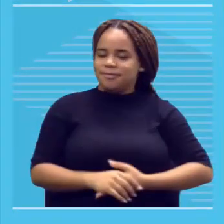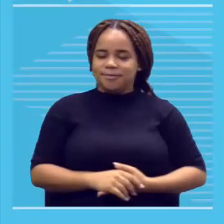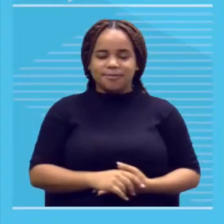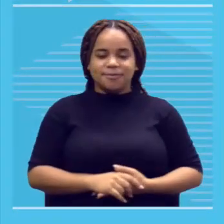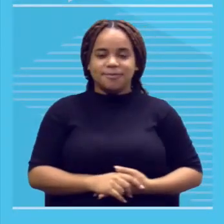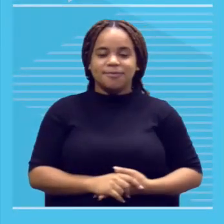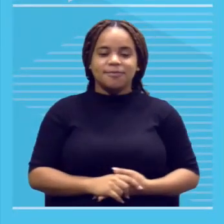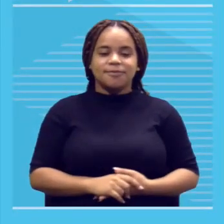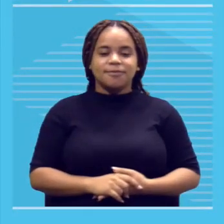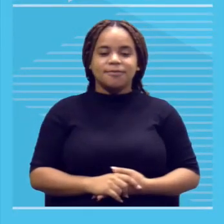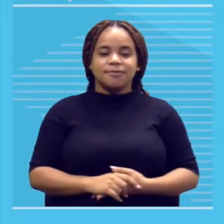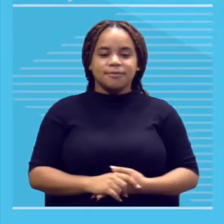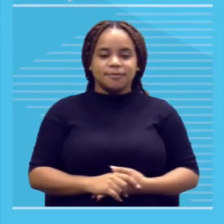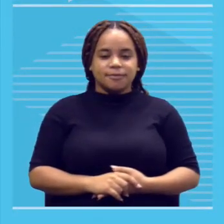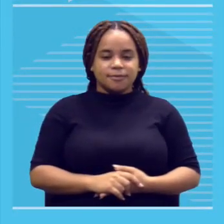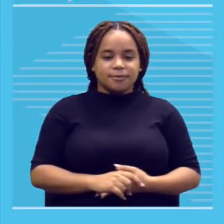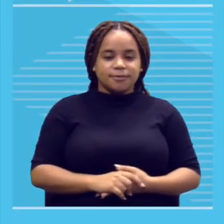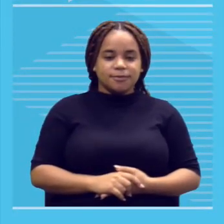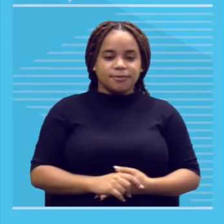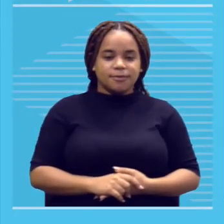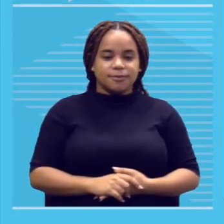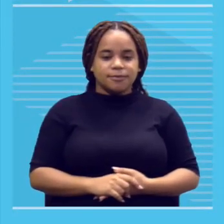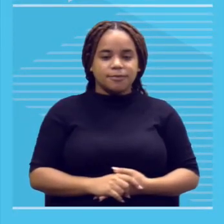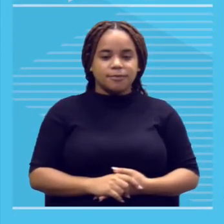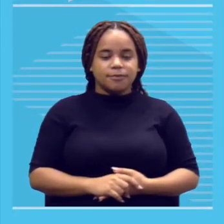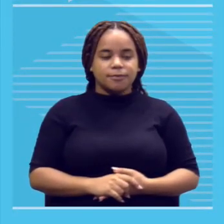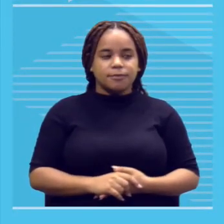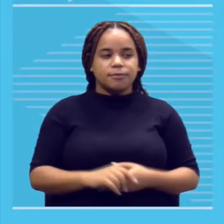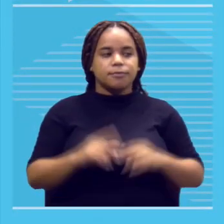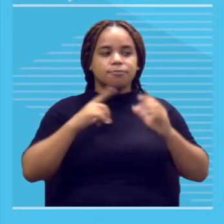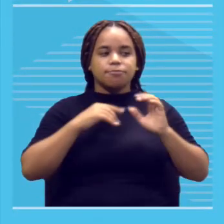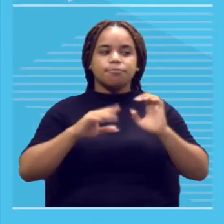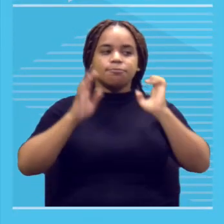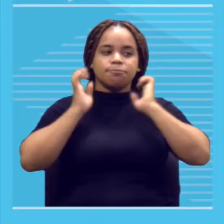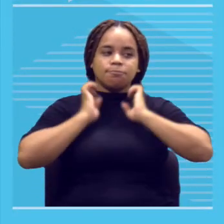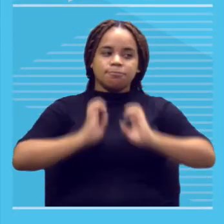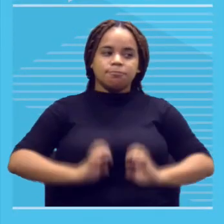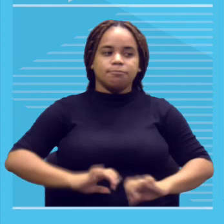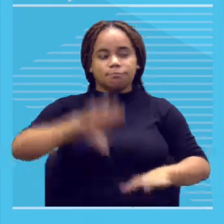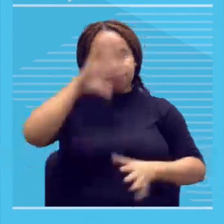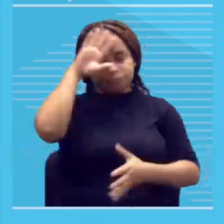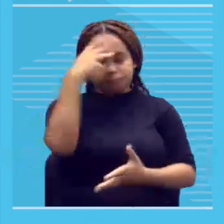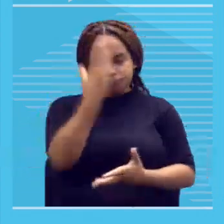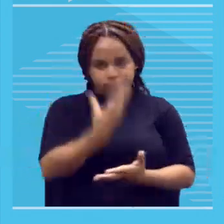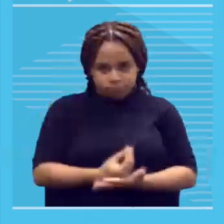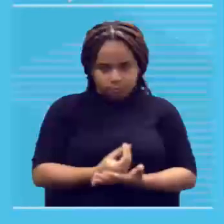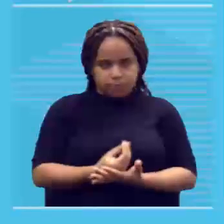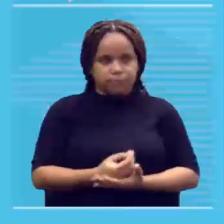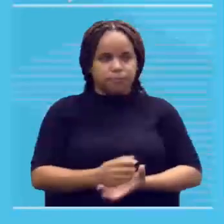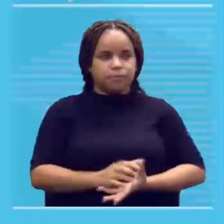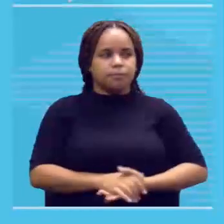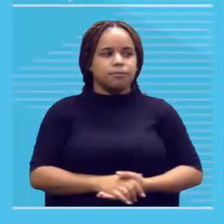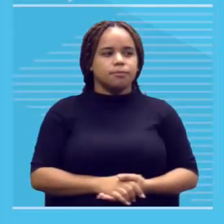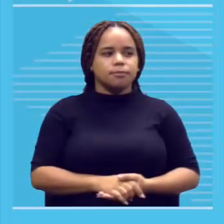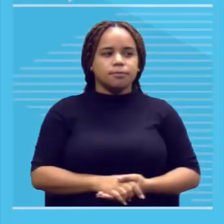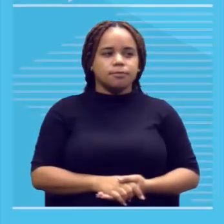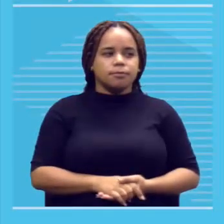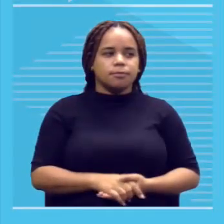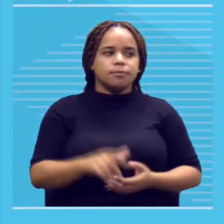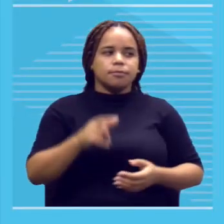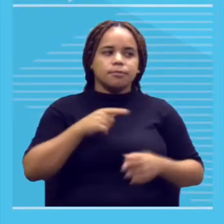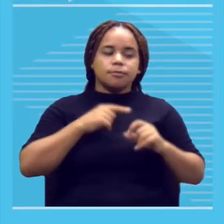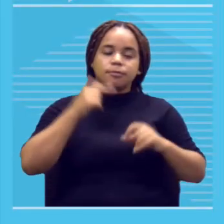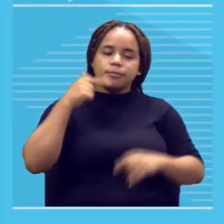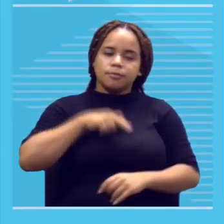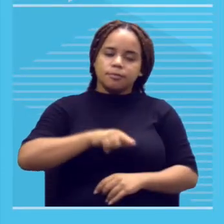só ética no espiritismo turma dando